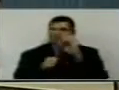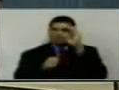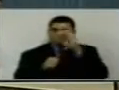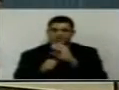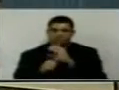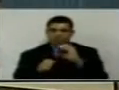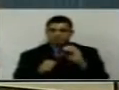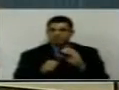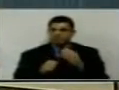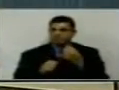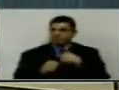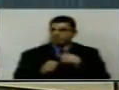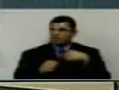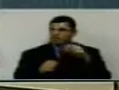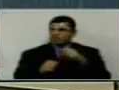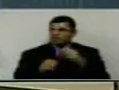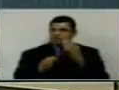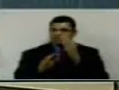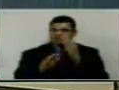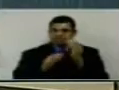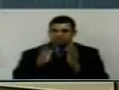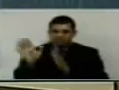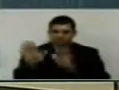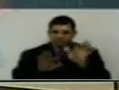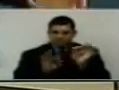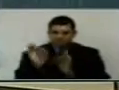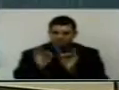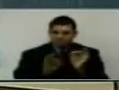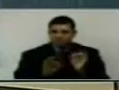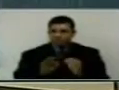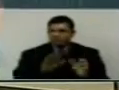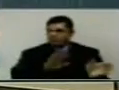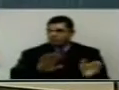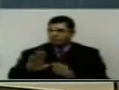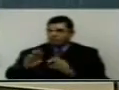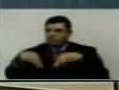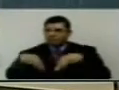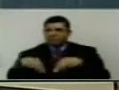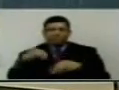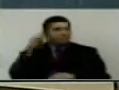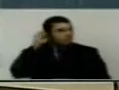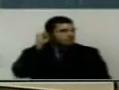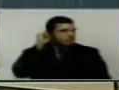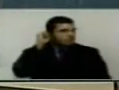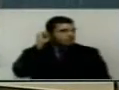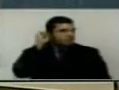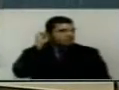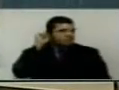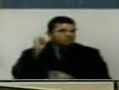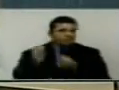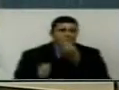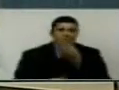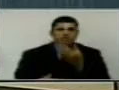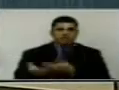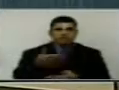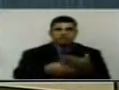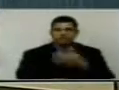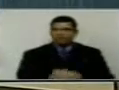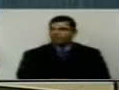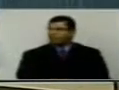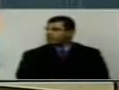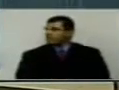crisma e o Eider organizou um retiro no final de semana. E aí nós fomos andando,